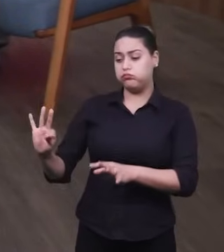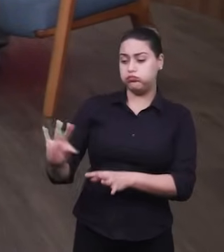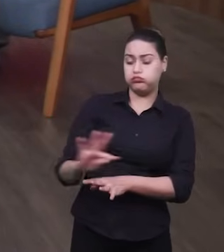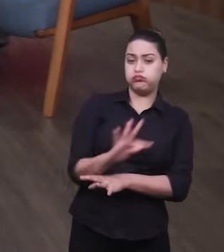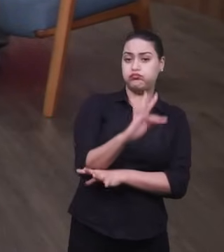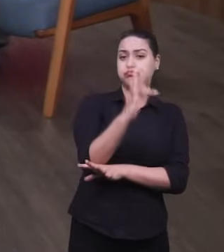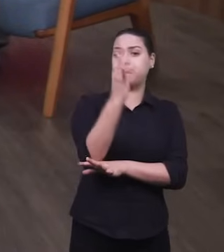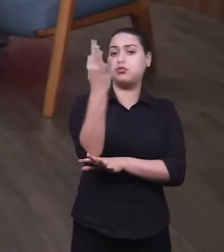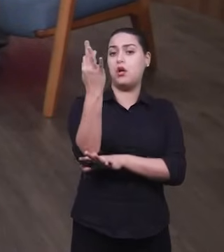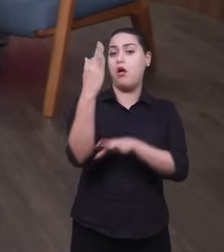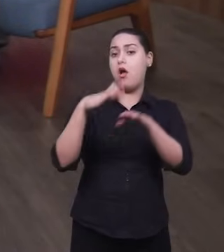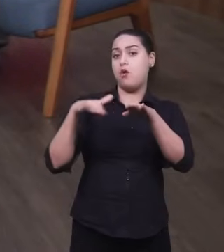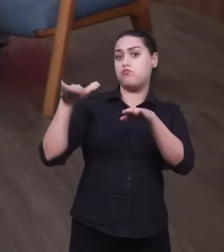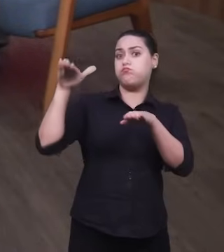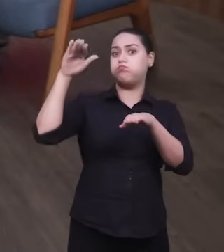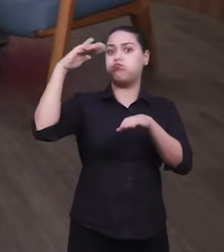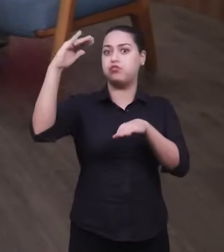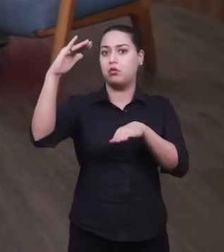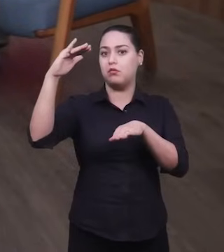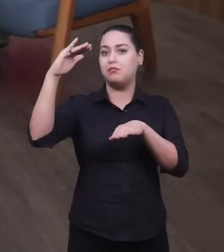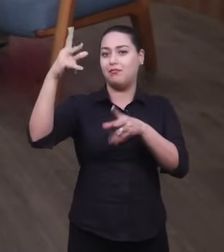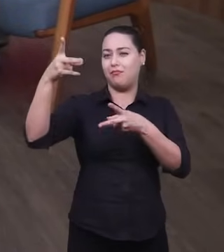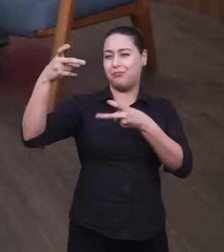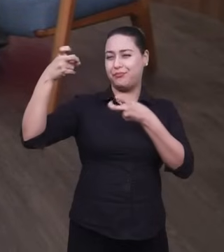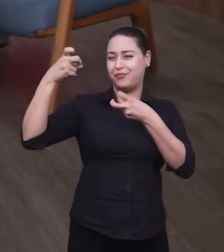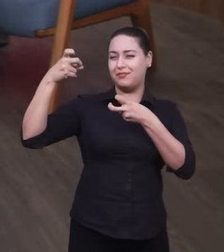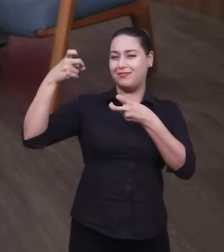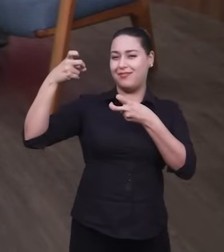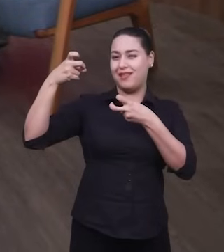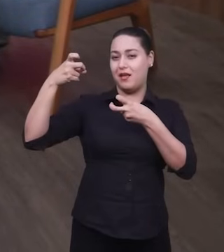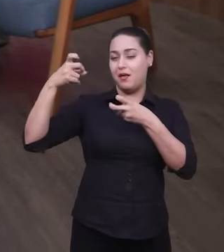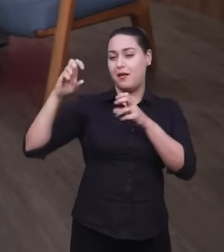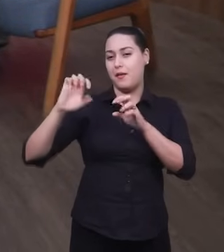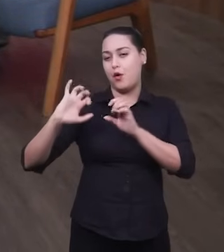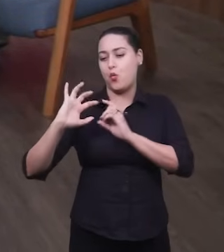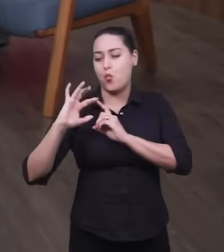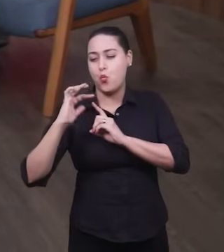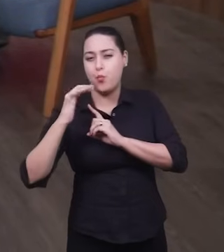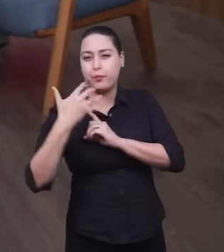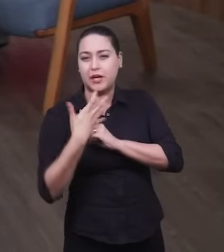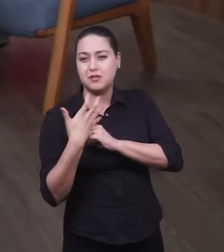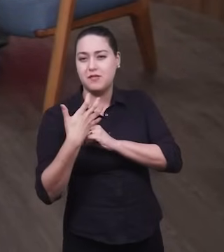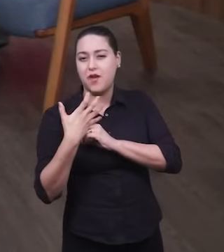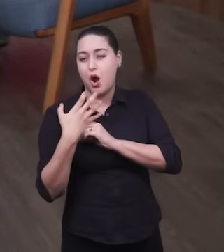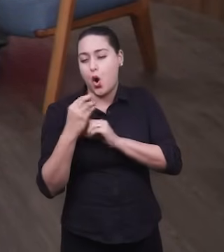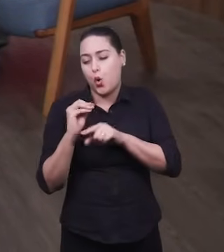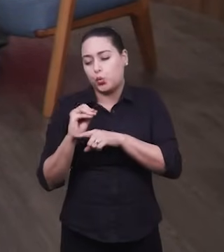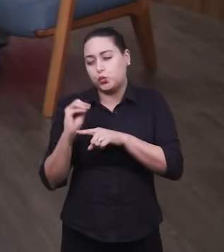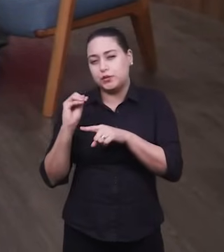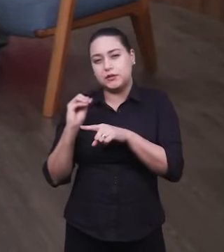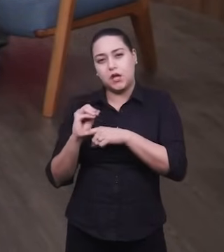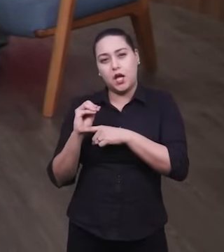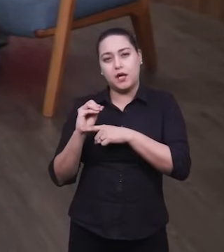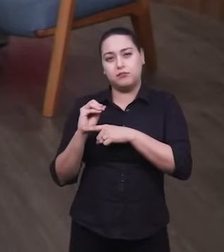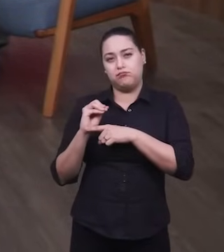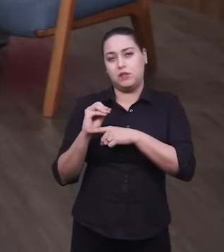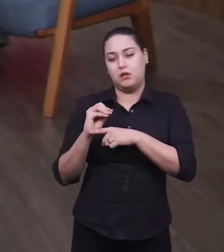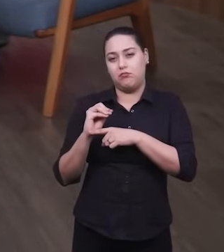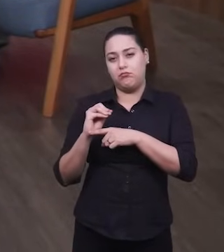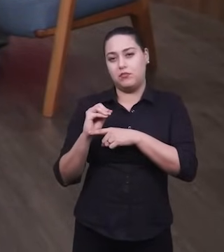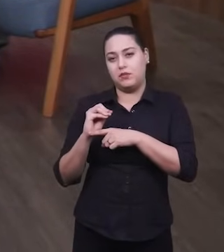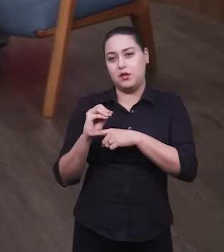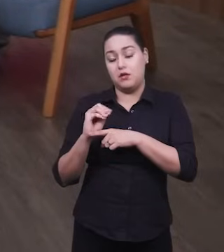tanto pecado, né? Mas há uma igreja que está preservada, amém. né? O